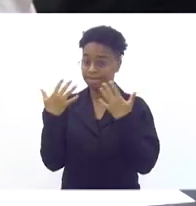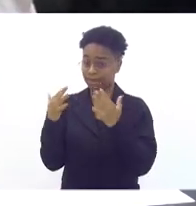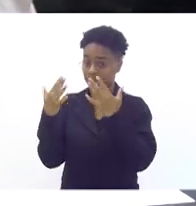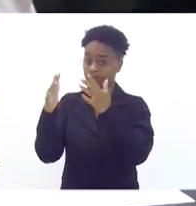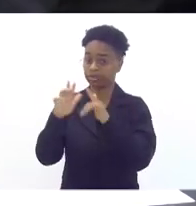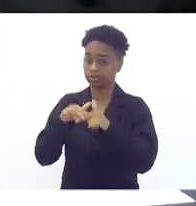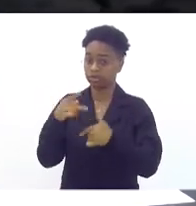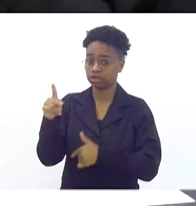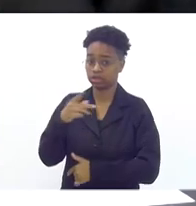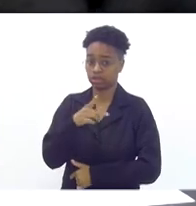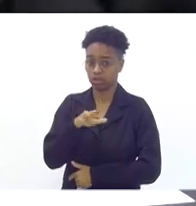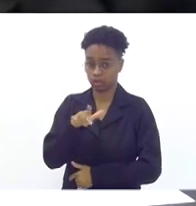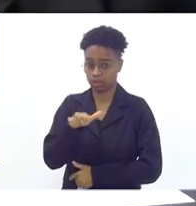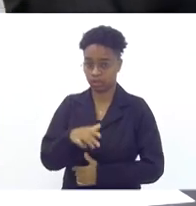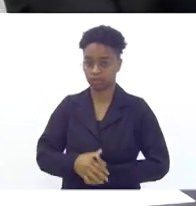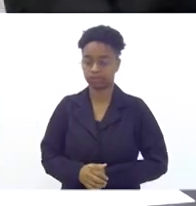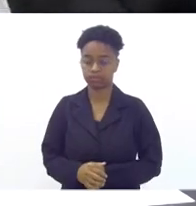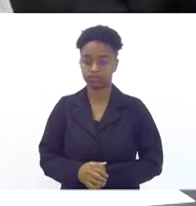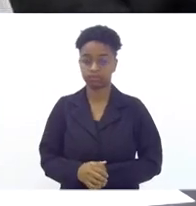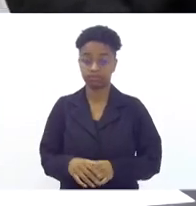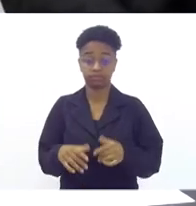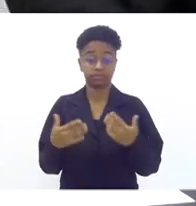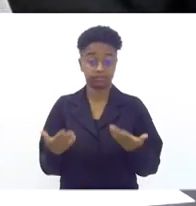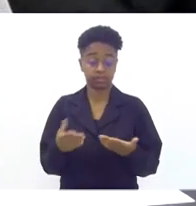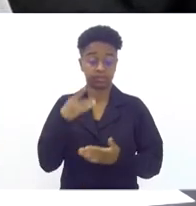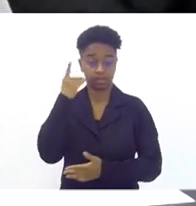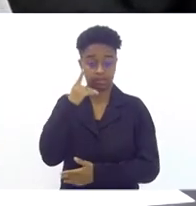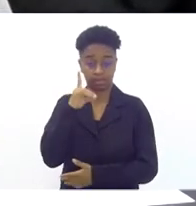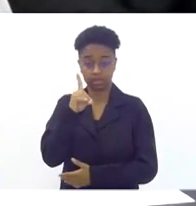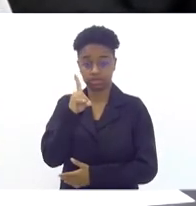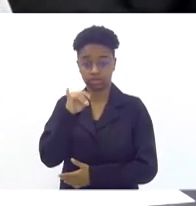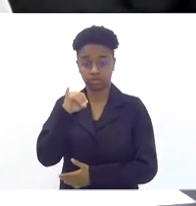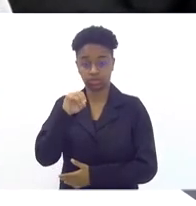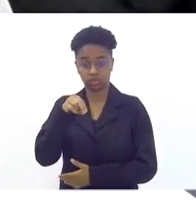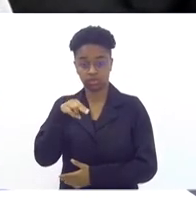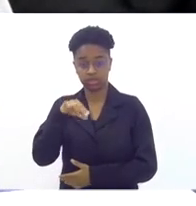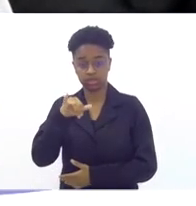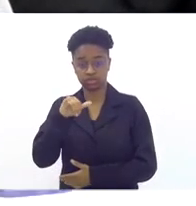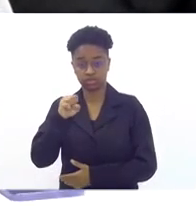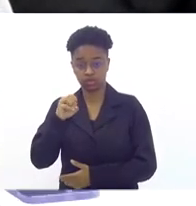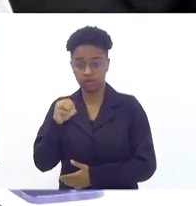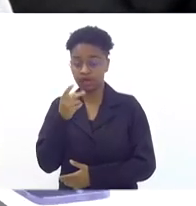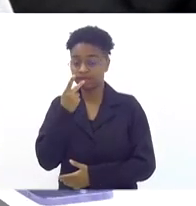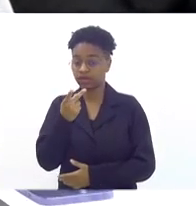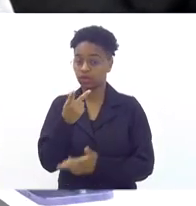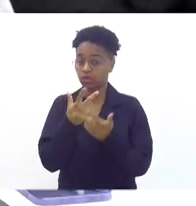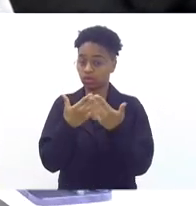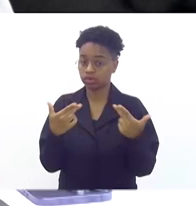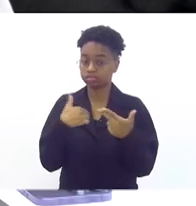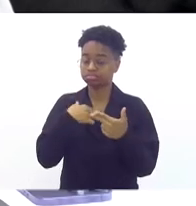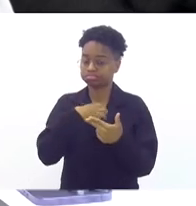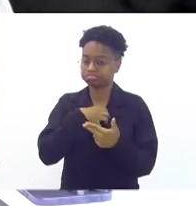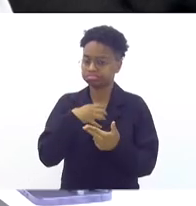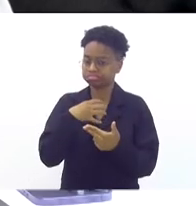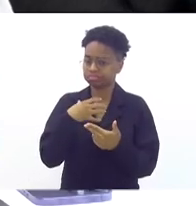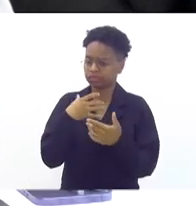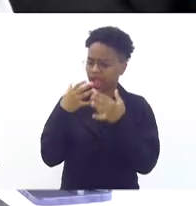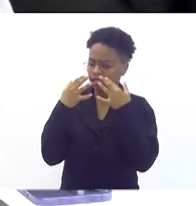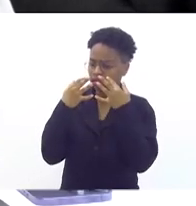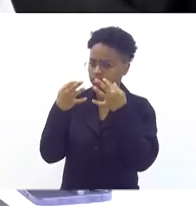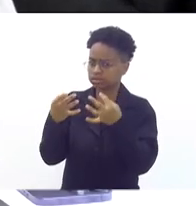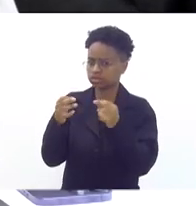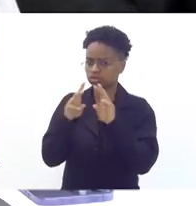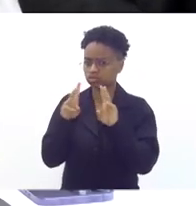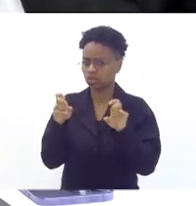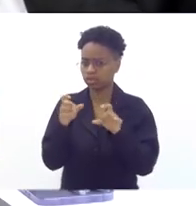você tem meu irmão e deputado Dionísio falou uma coisa aqui me chamou muita atenção sobre a segurança deputada lá